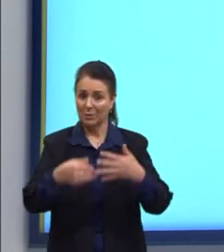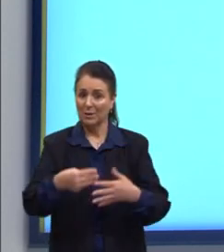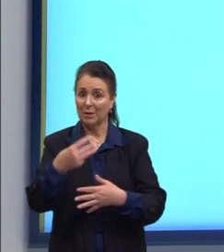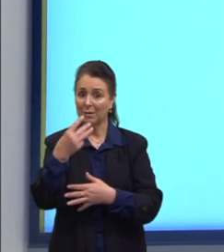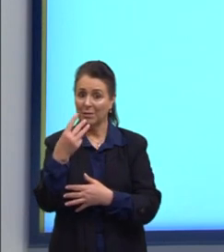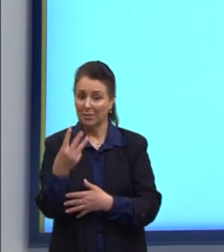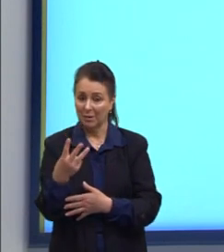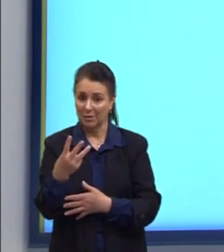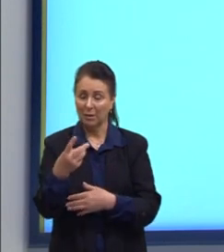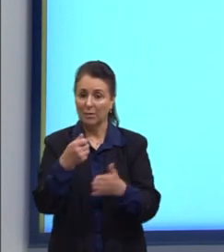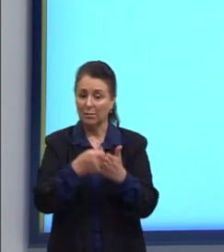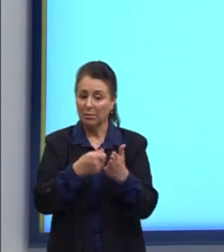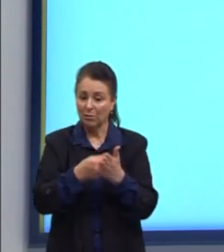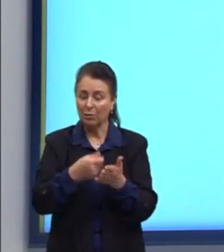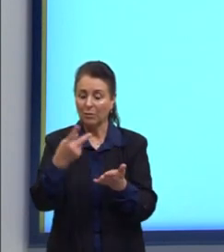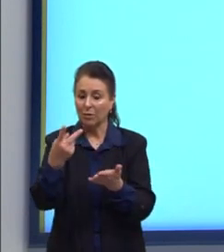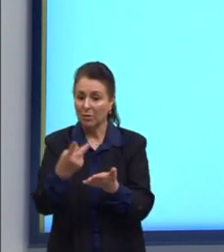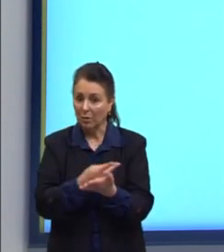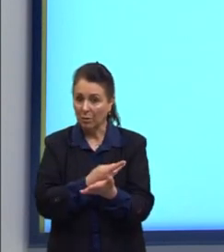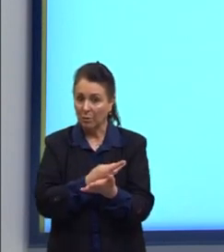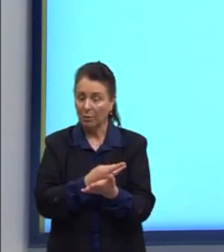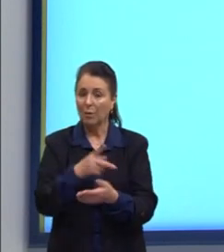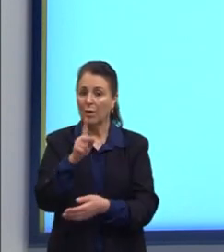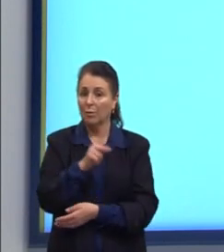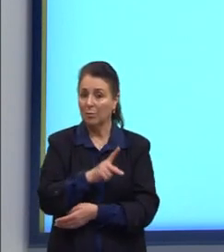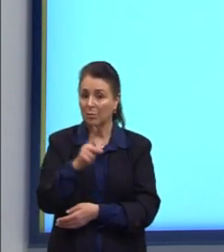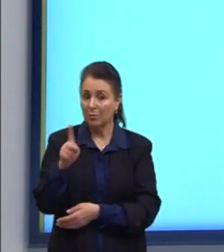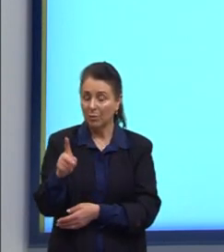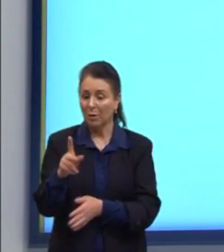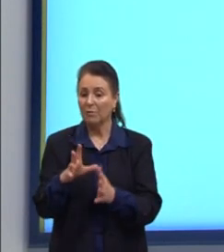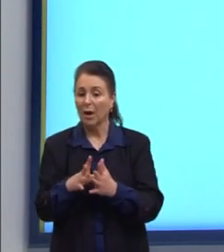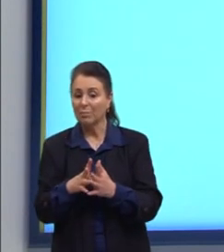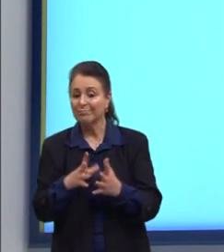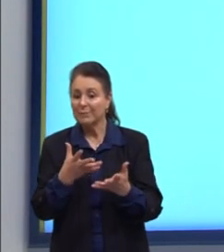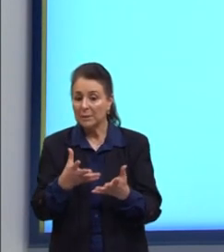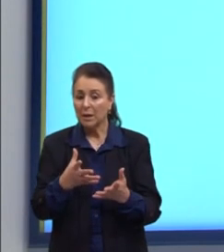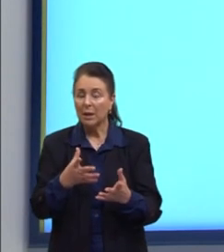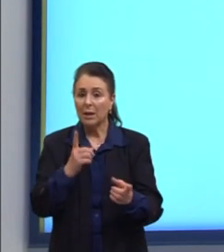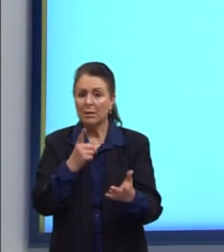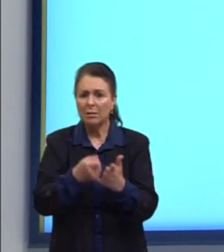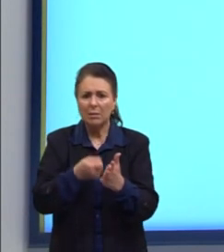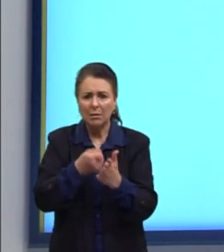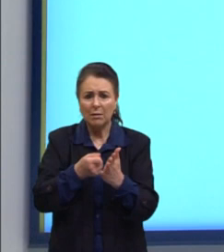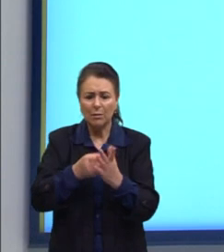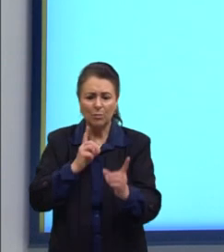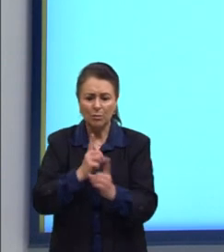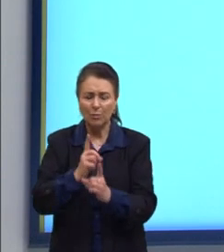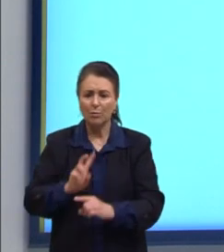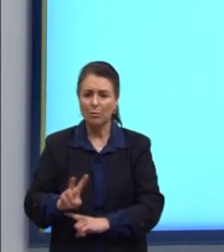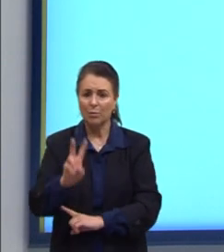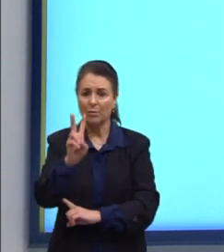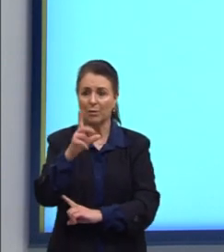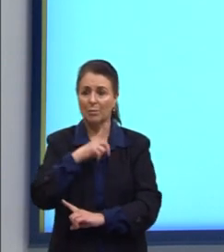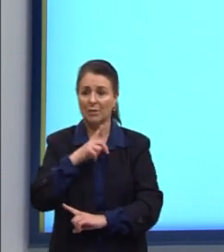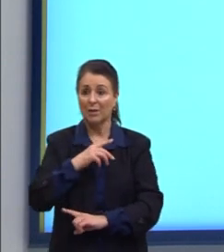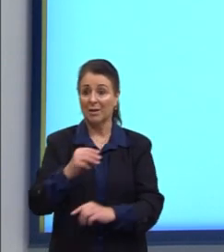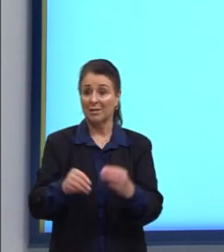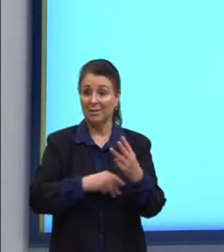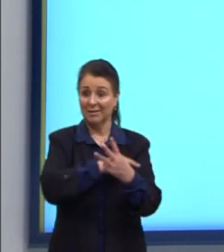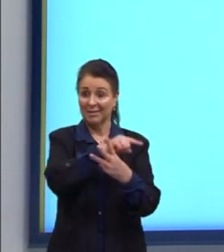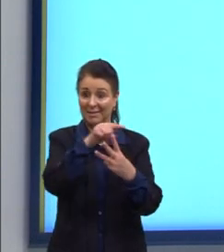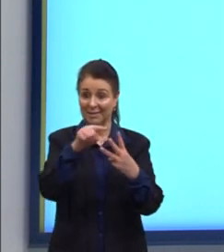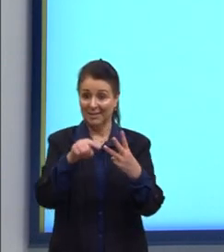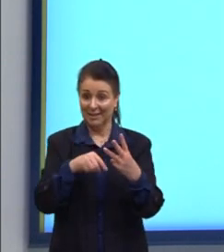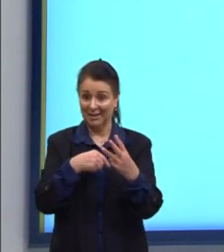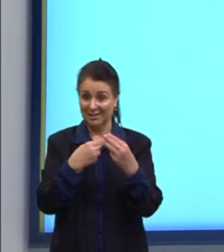lá a tentativa e eu vou definir os valores até acertar mas existem esses três métodos principais